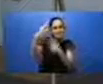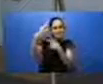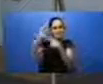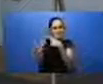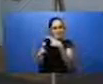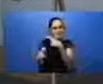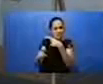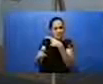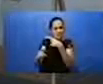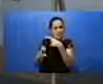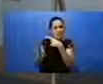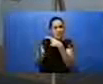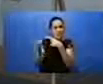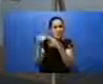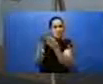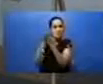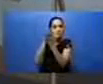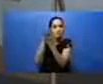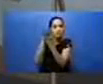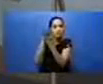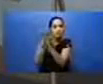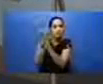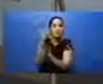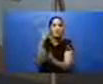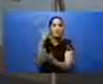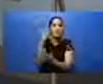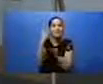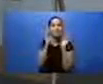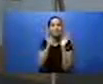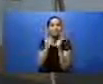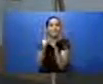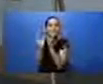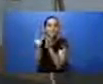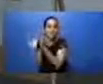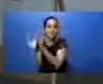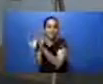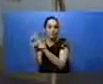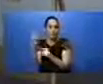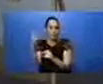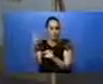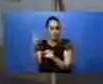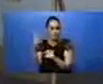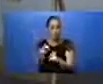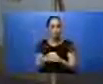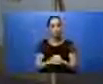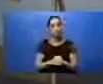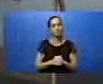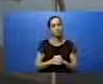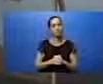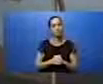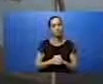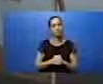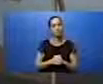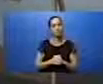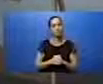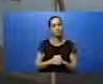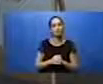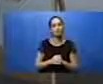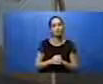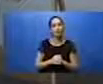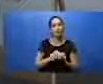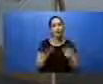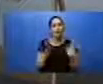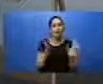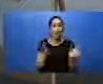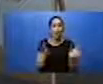peguei 3 partes. 3 partes de 5. Tá. Estou dividindo